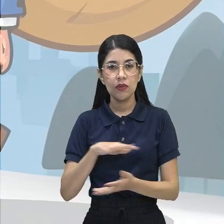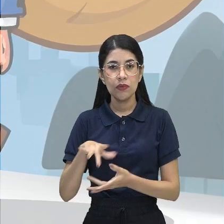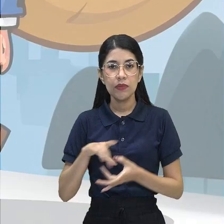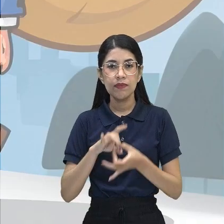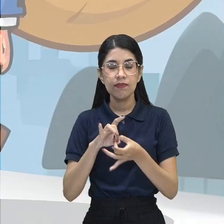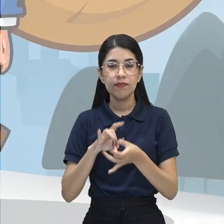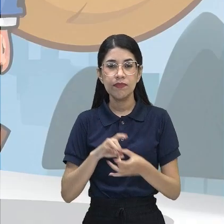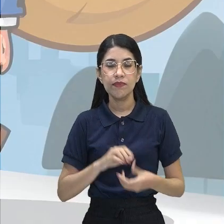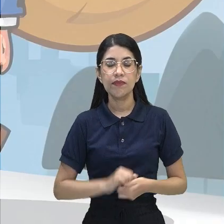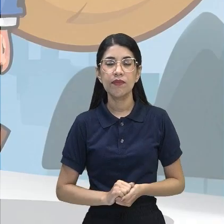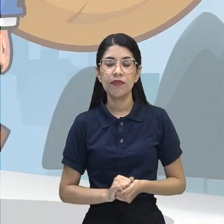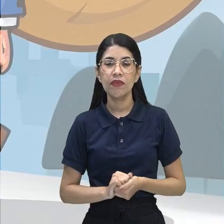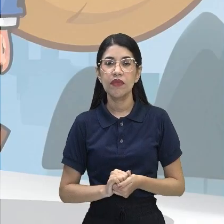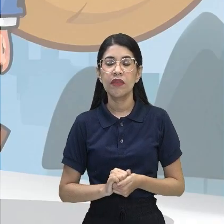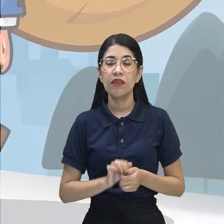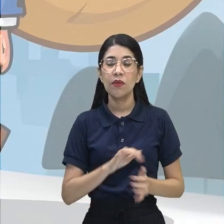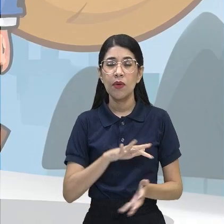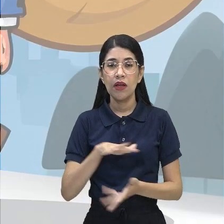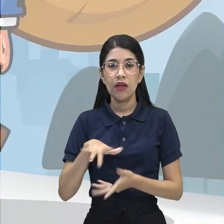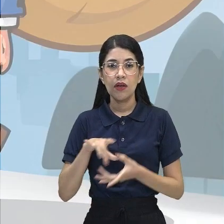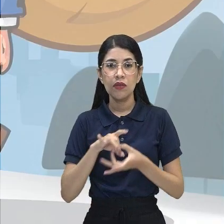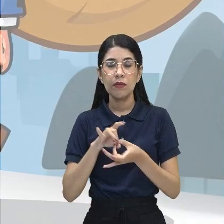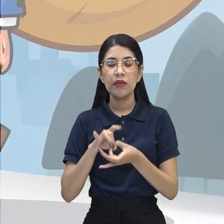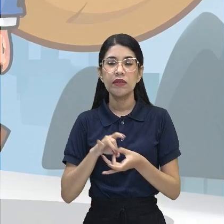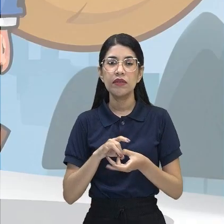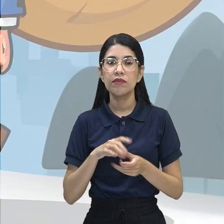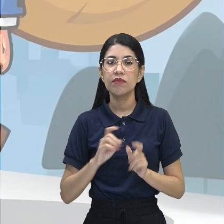comigo. A globalização,